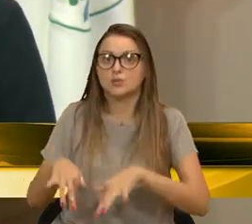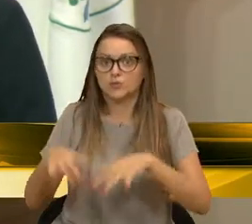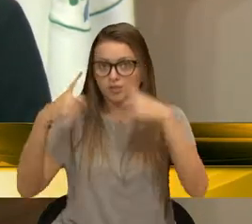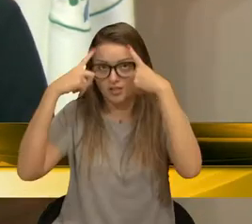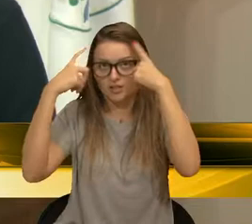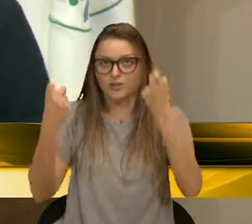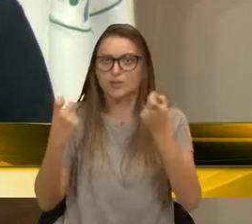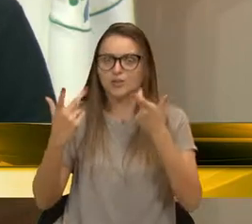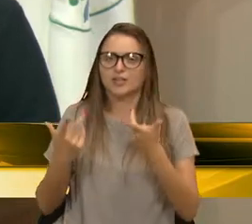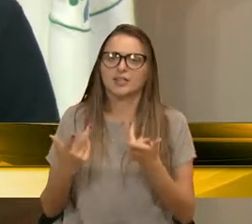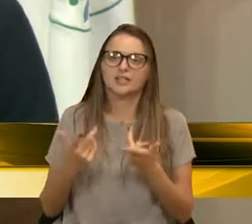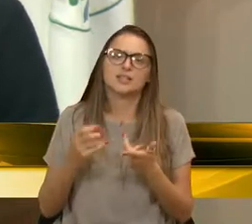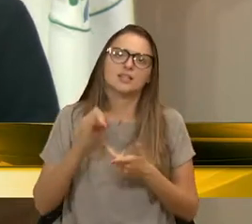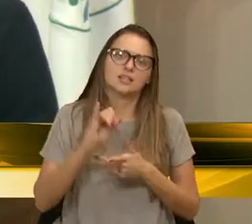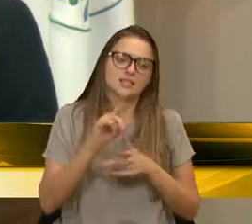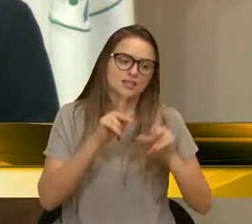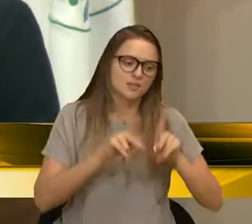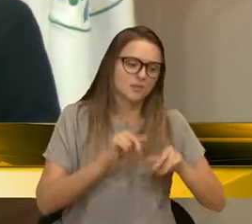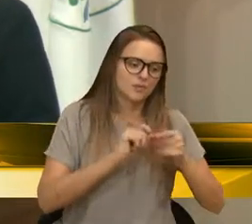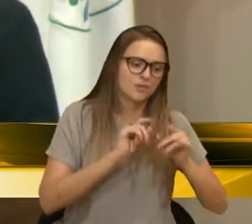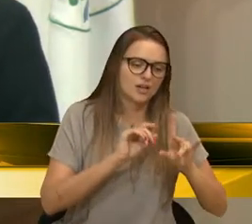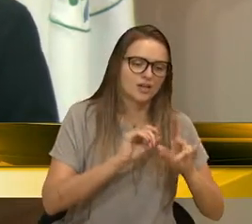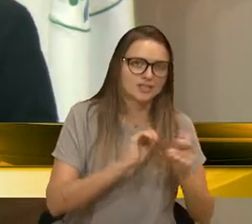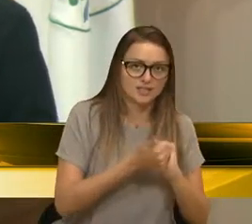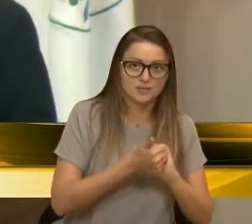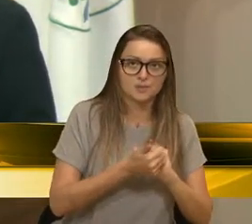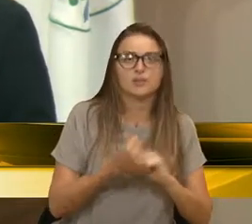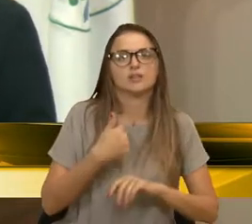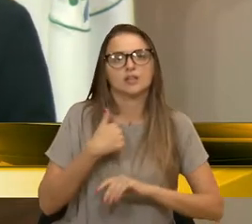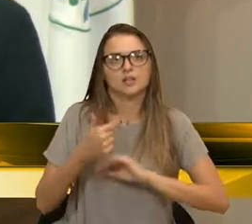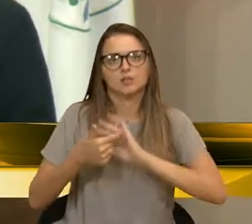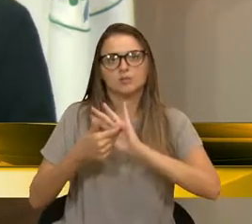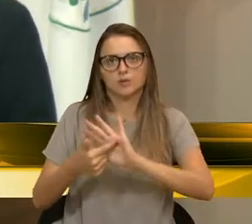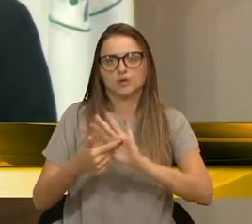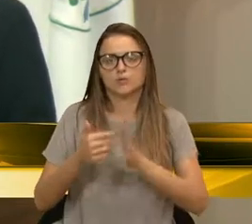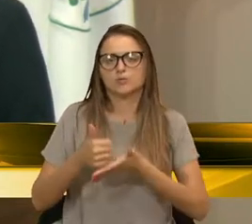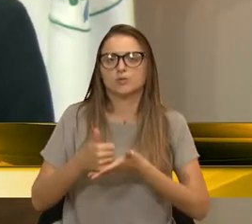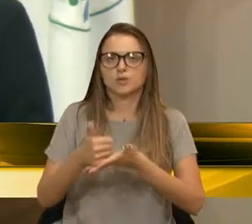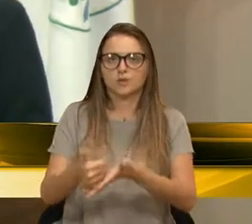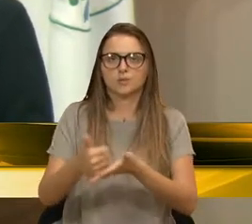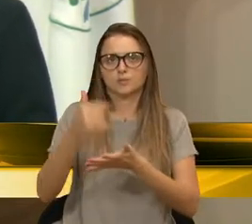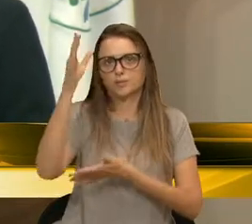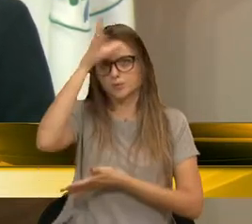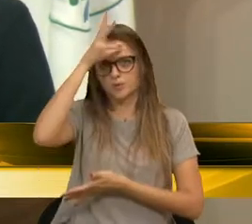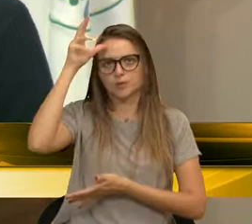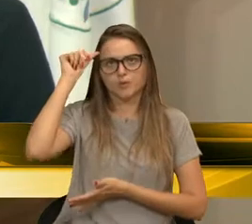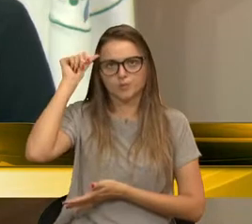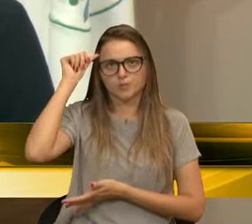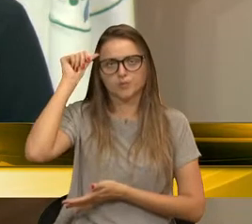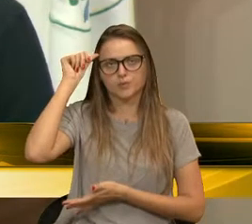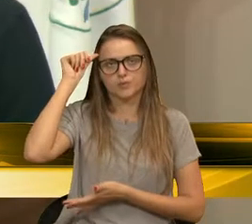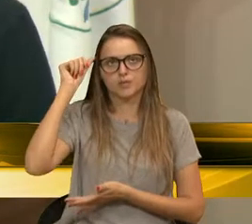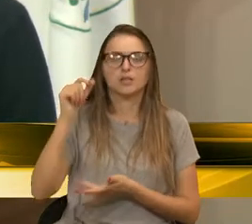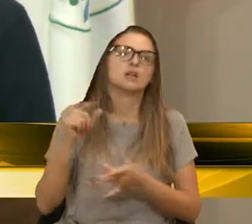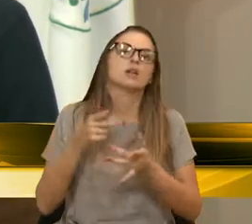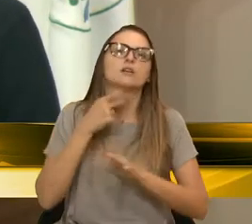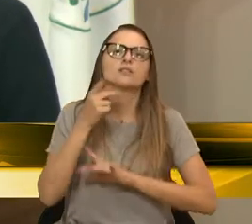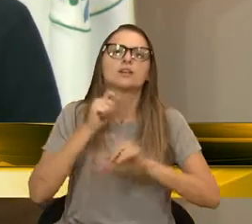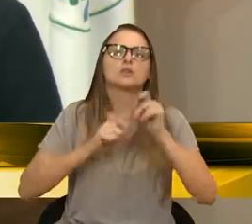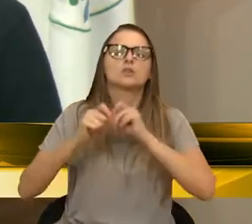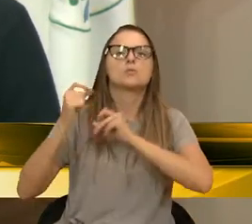de situação de violência. Dessa forma, eu trago aqui uma contribuição ao poder público, né, falando de um movimento que